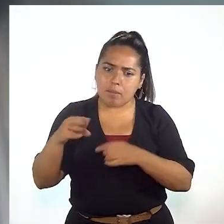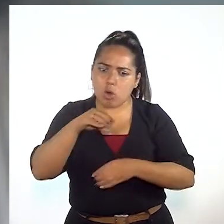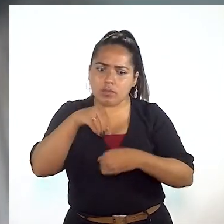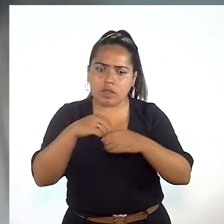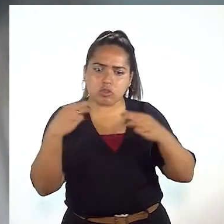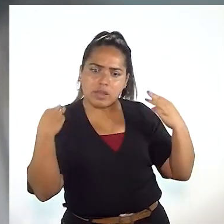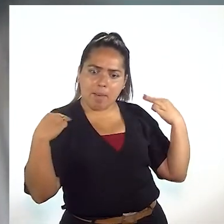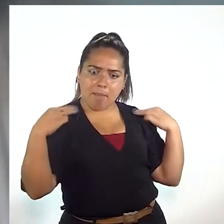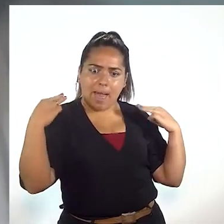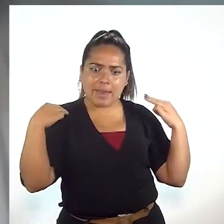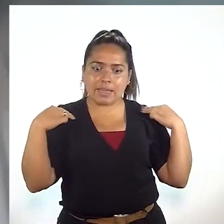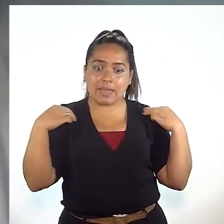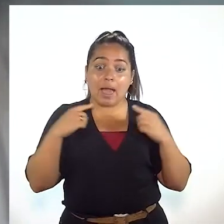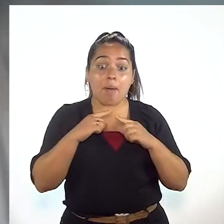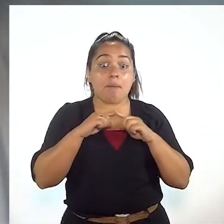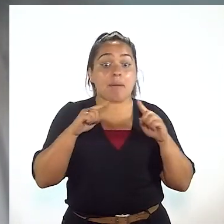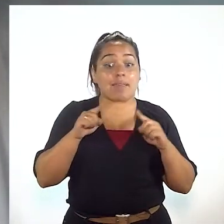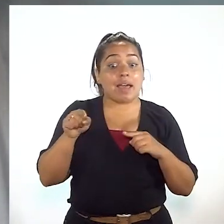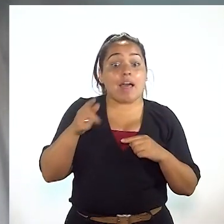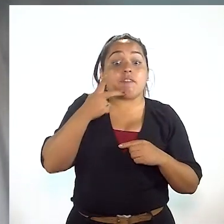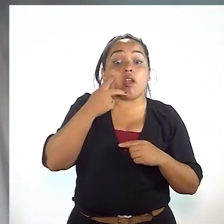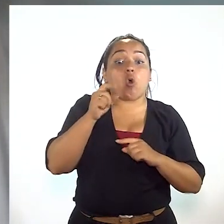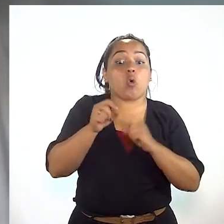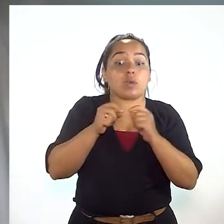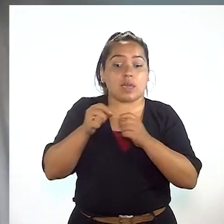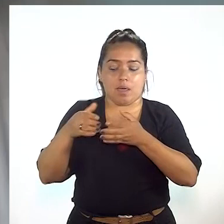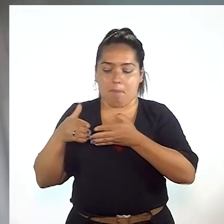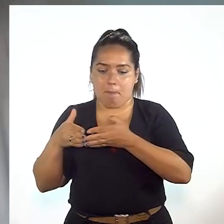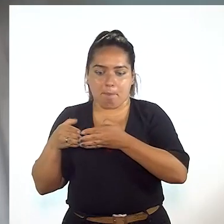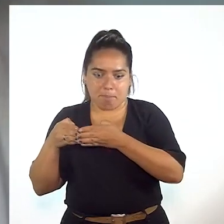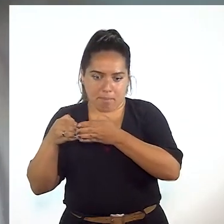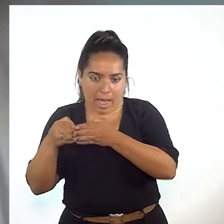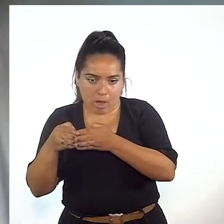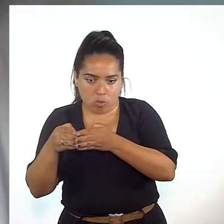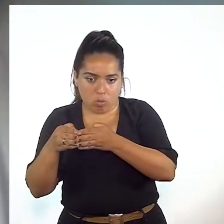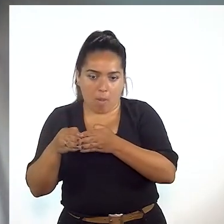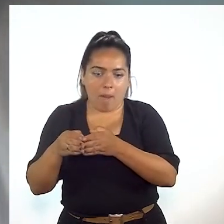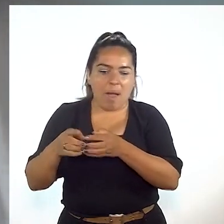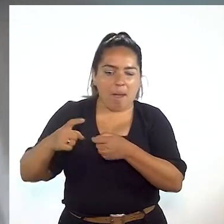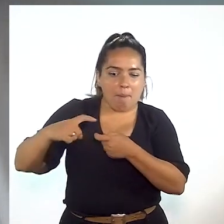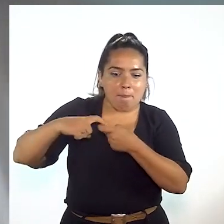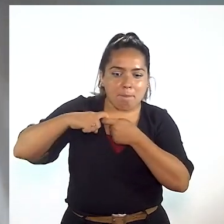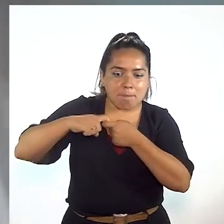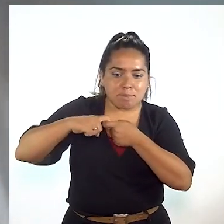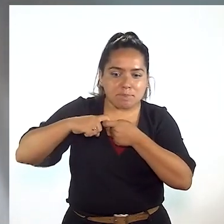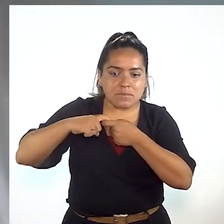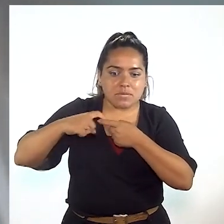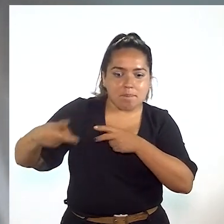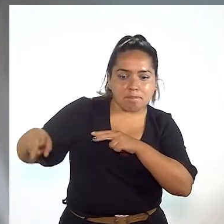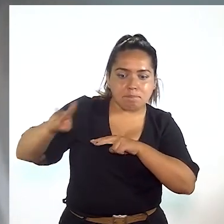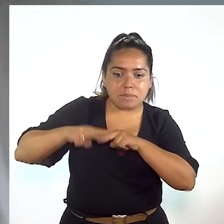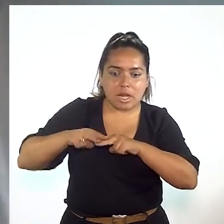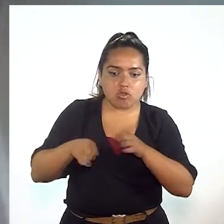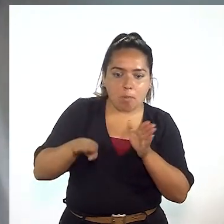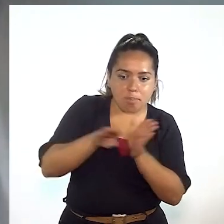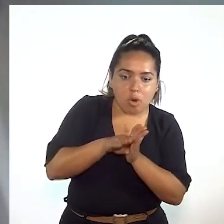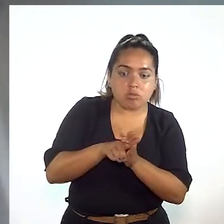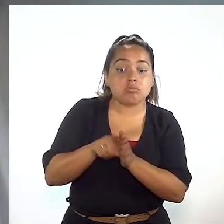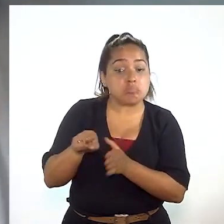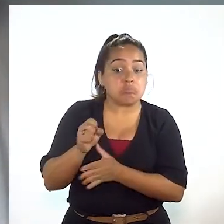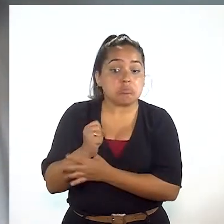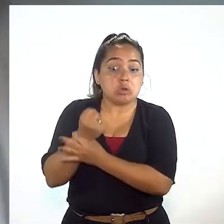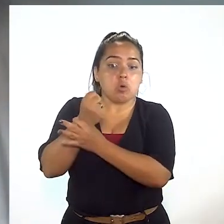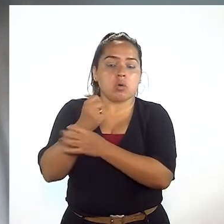Marinha, chegou a vice-almirante, mas ela disse que o navio no porto é seguro, mas não é para isso que os navios são feitos.